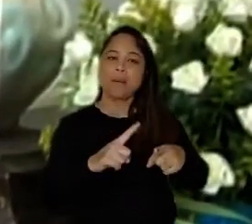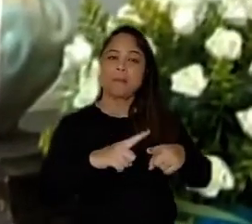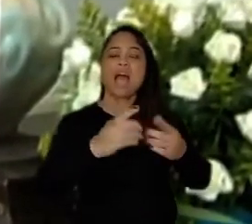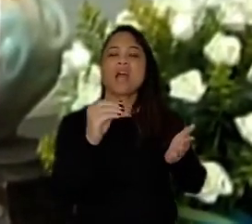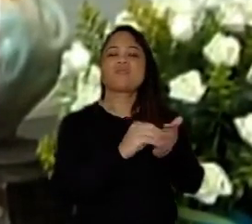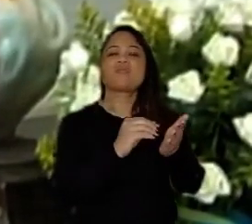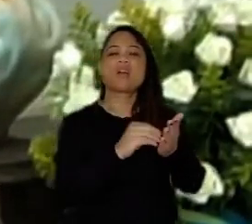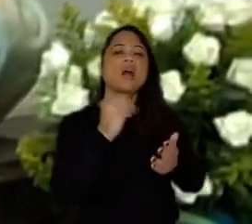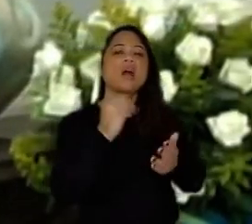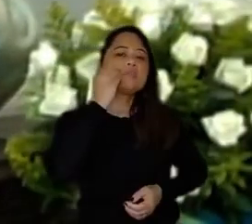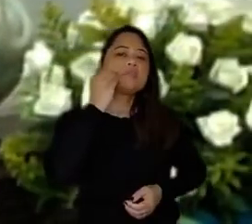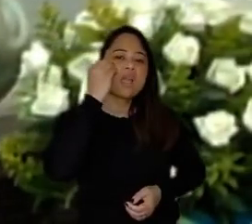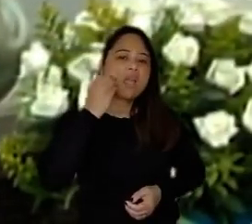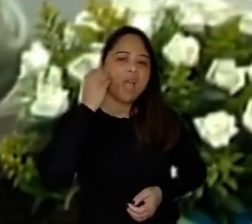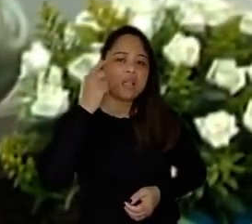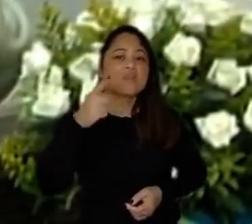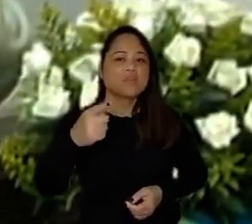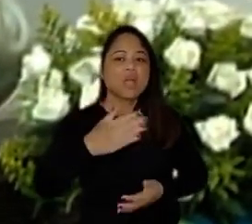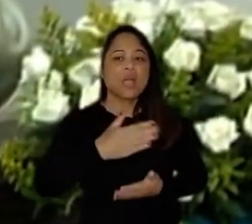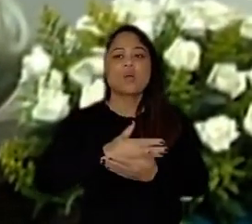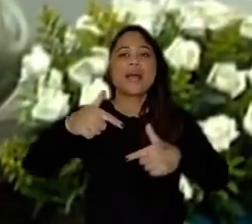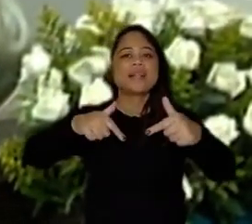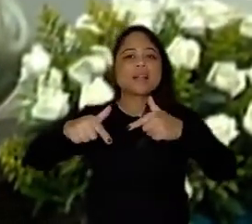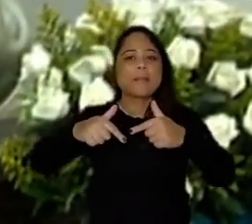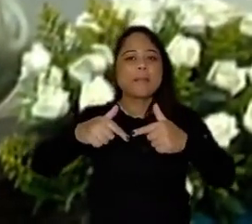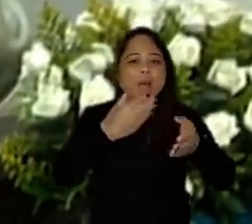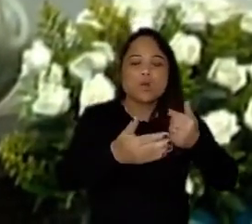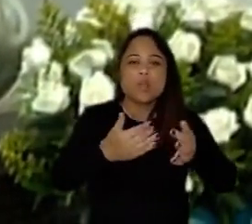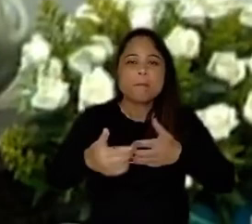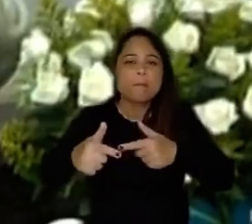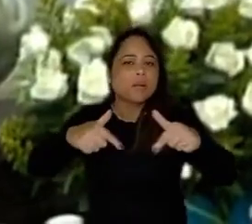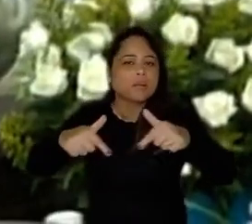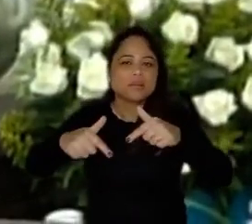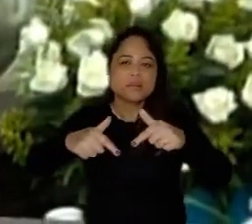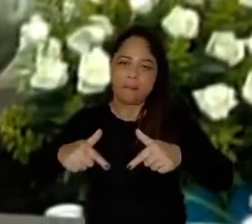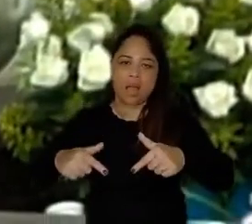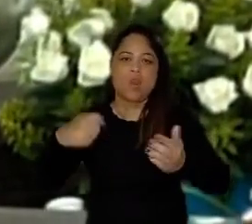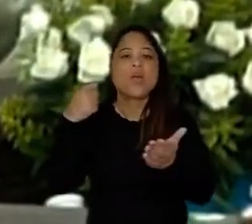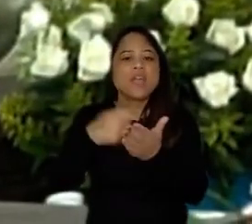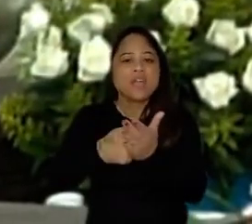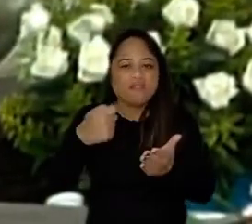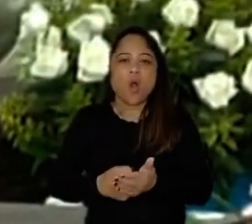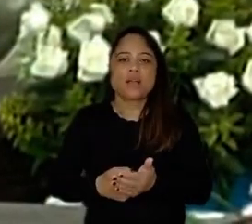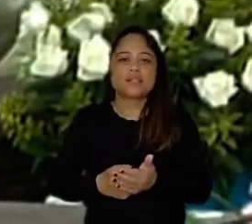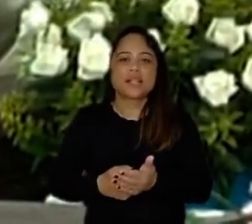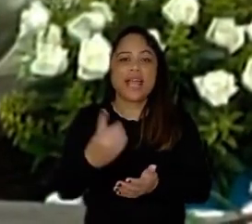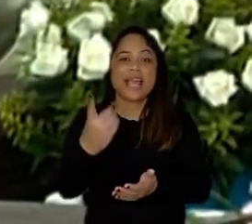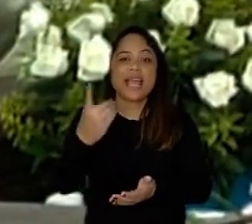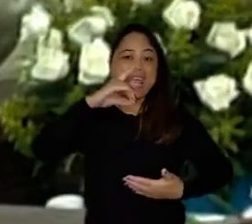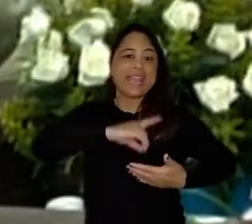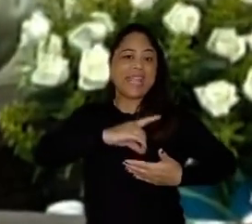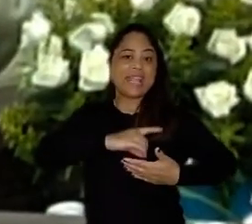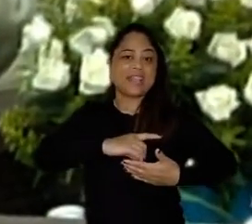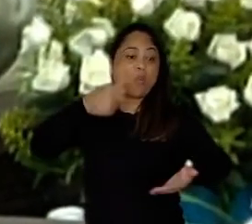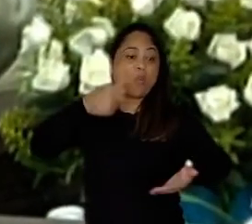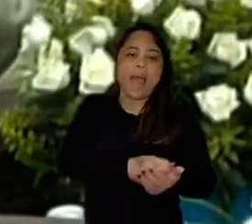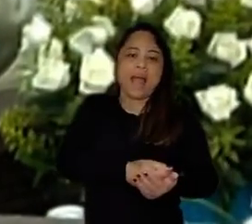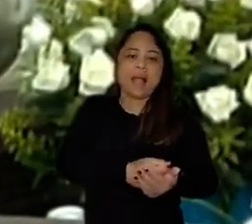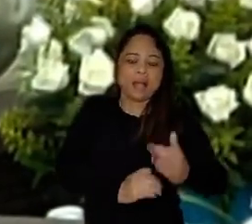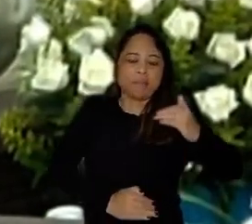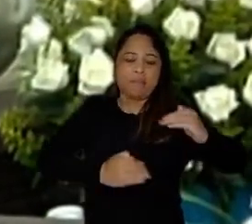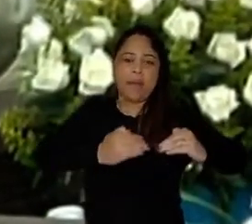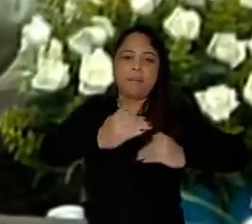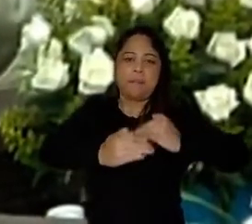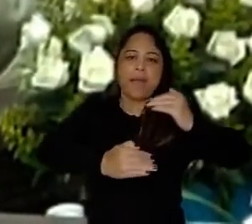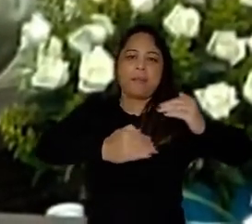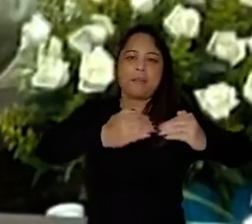braço, aceita o primeiro emprego que aparecer, se esforça, paga o seu dízimo. Daqui 2, 3 anos, por causa do seu esforço, vai pintar